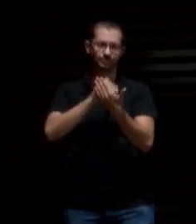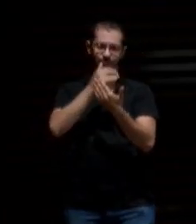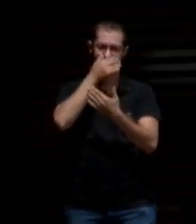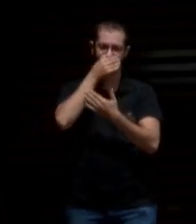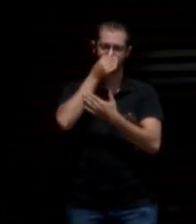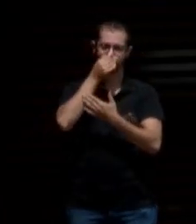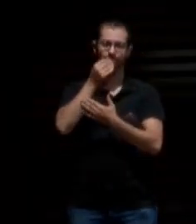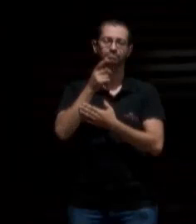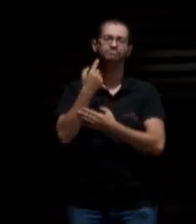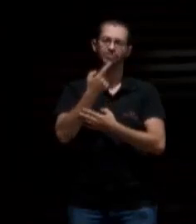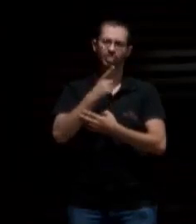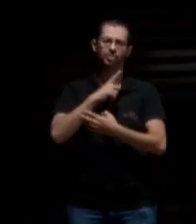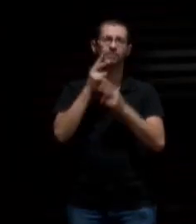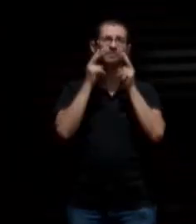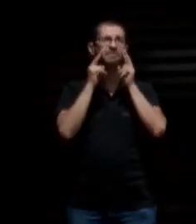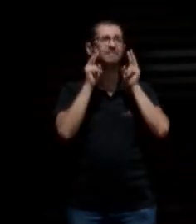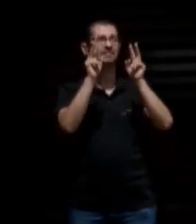mundo vai ver Cristo em você.